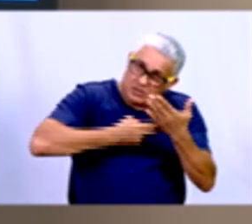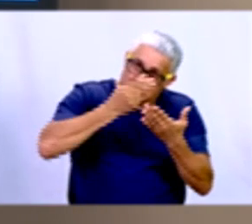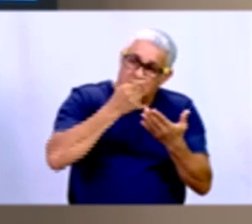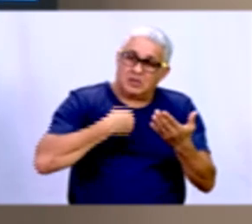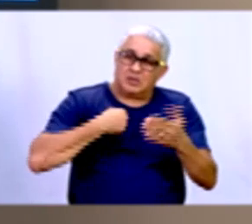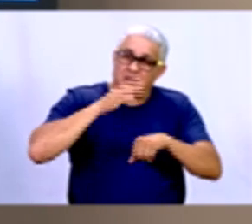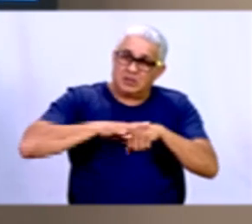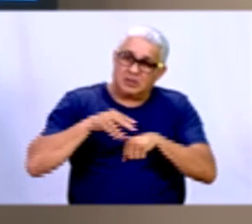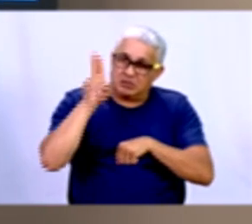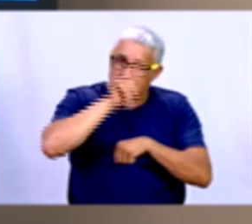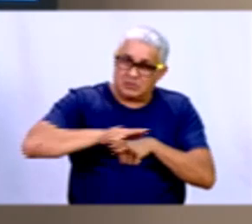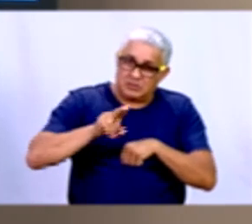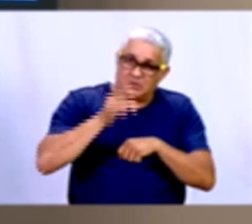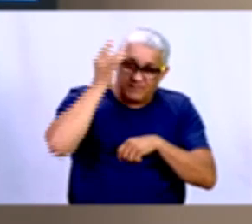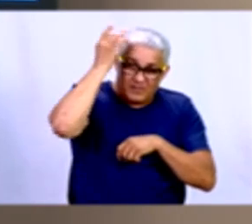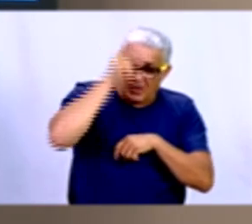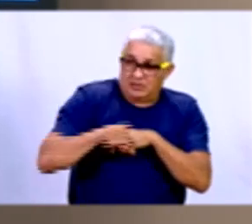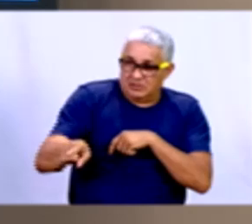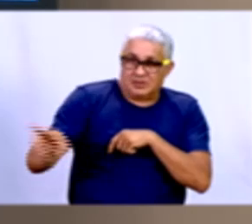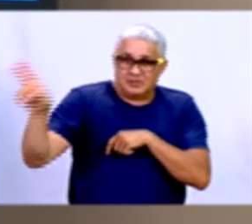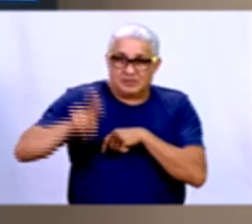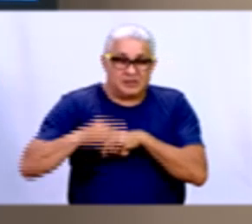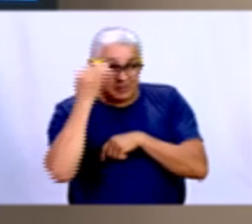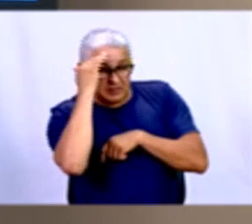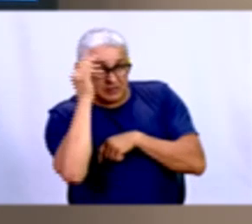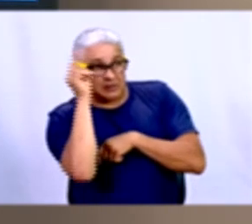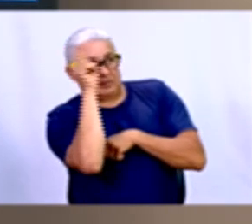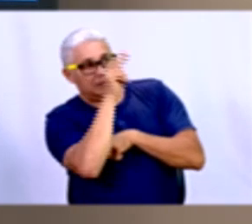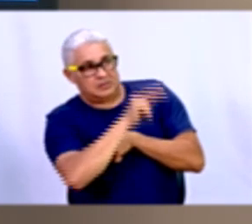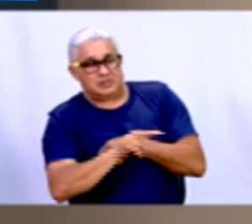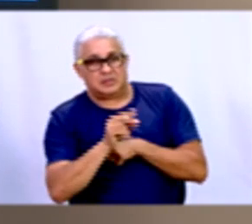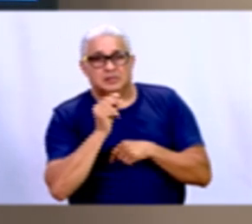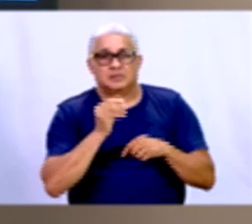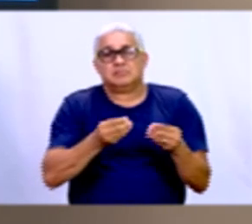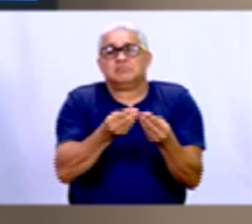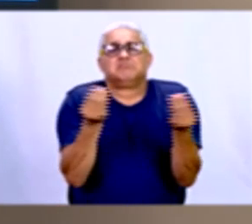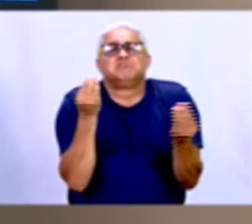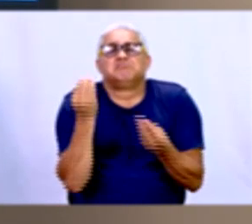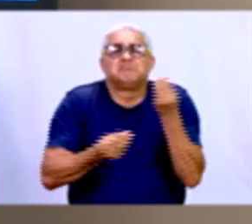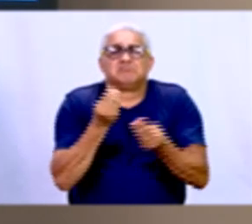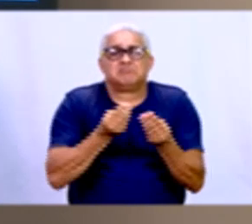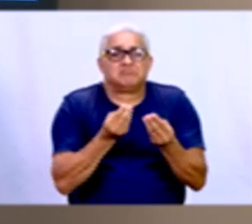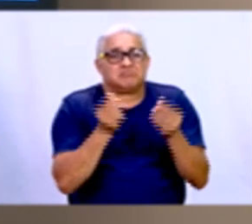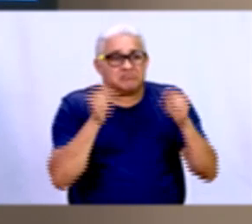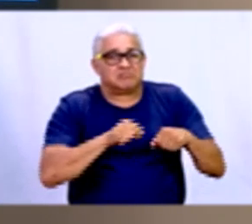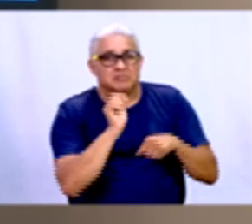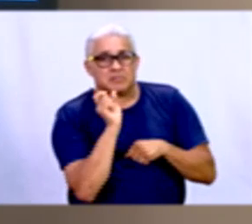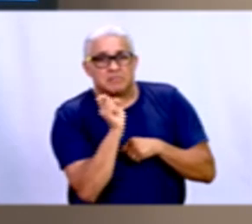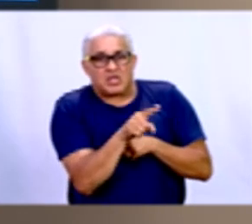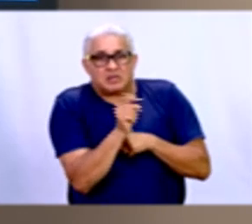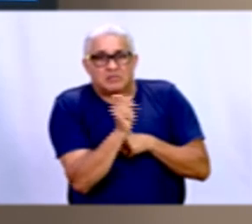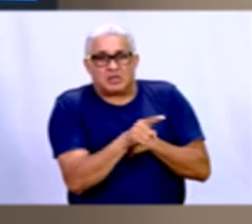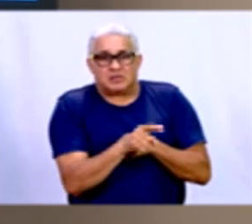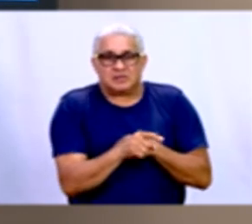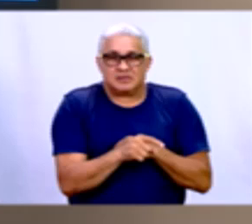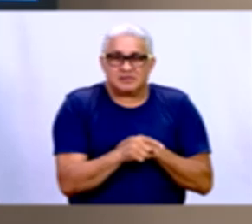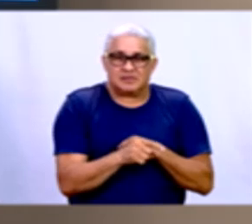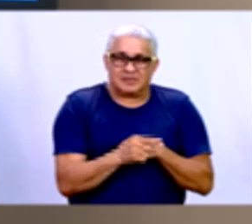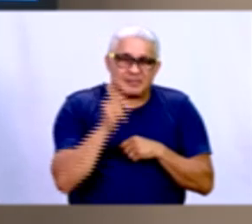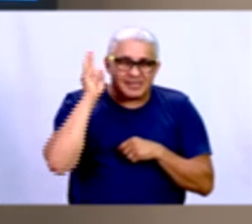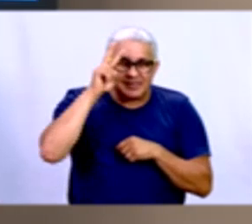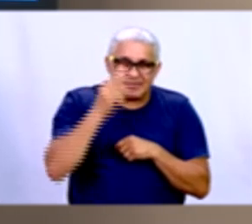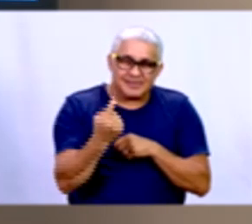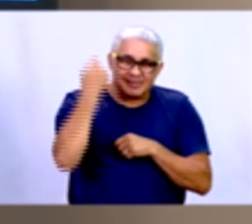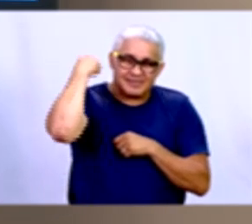meu sistema vão facilitar o usuário entender para que serve aquele botão? Tá? Que foi o caso que a gente viu agora há pouco, em